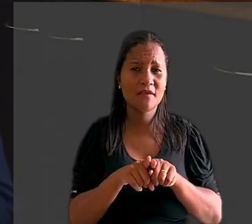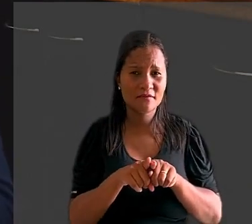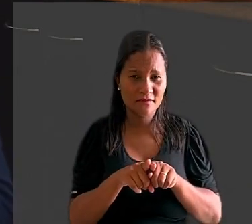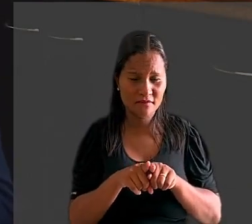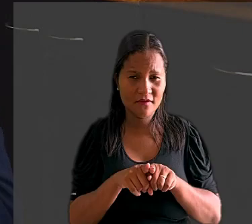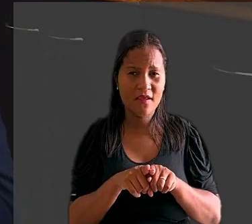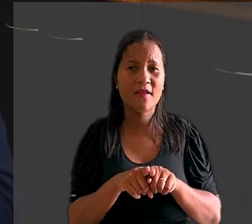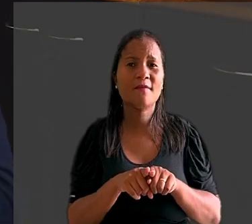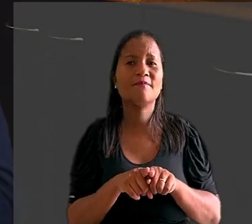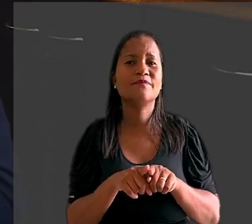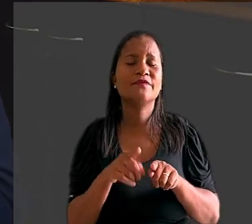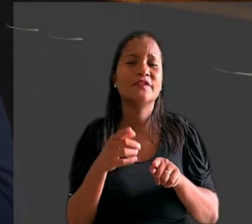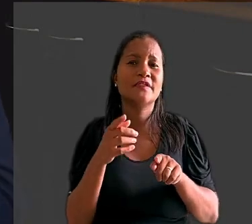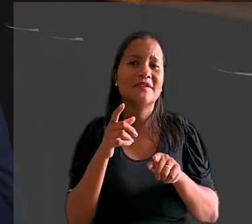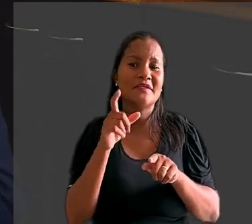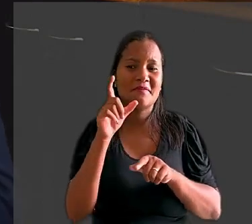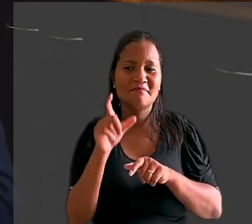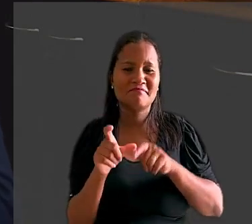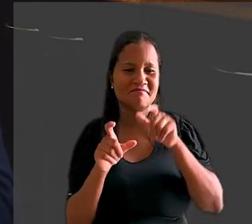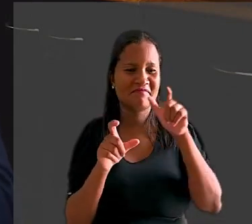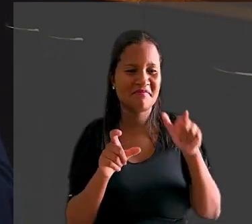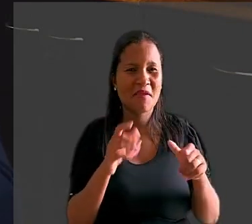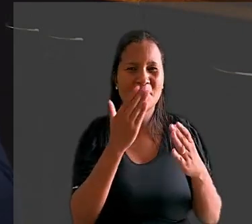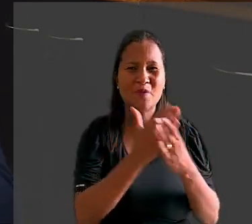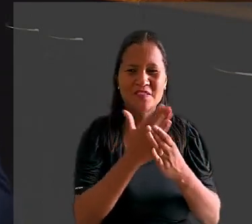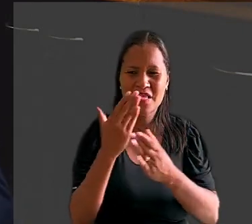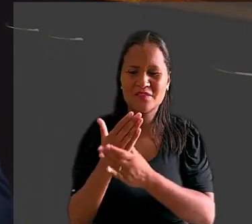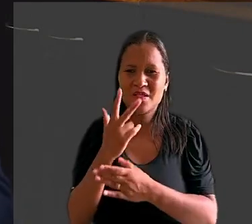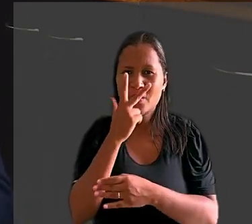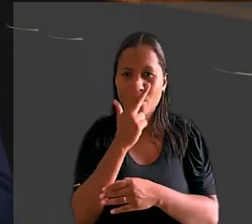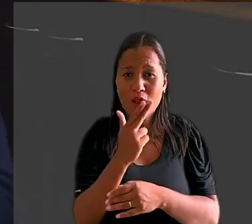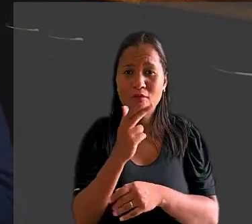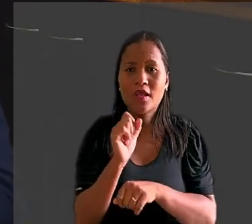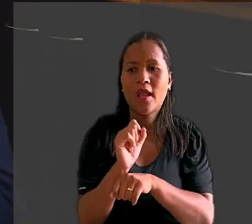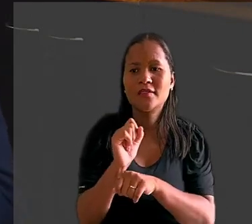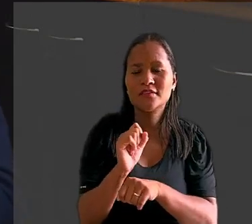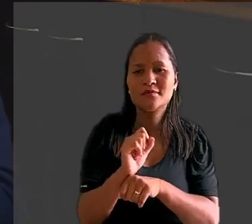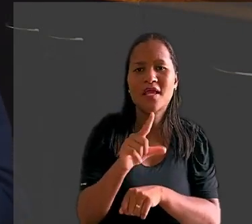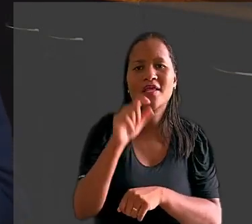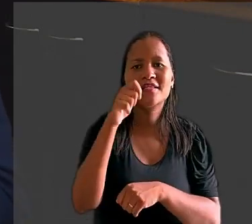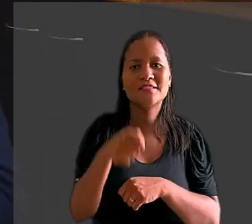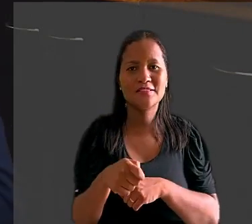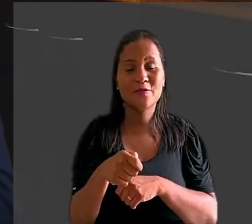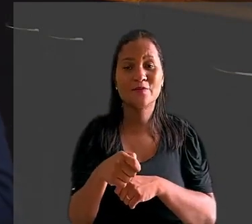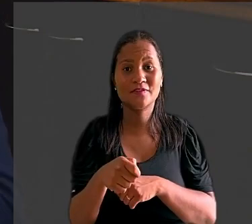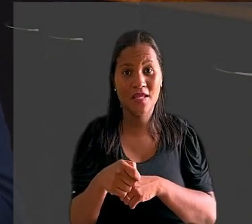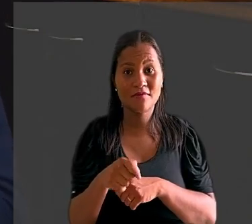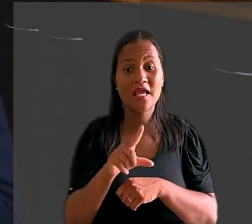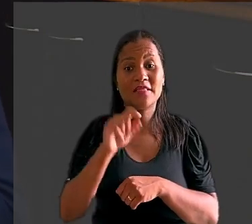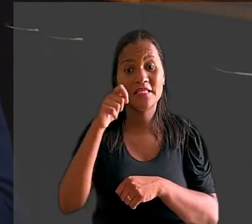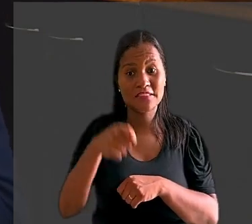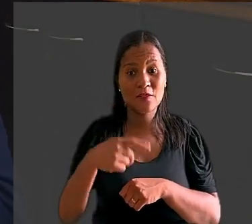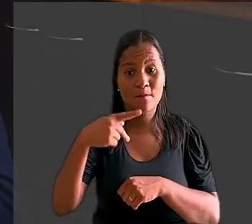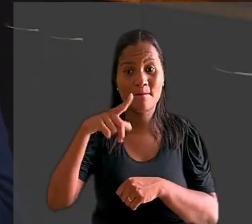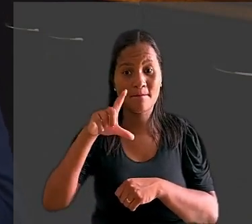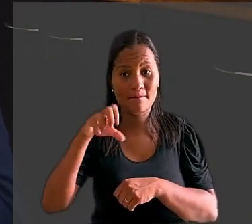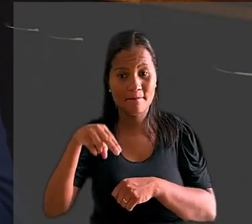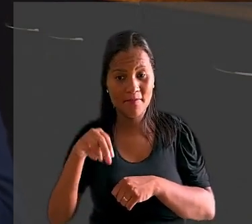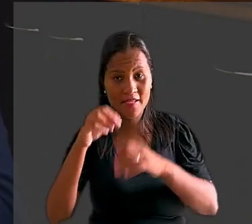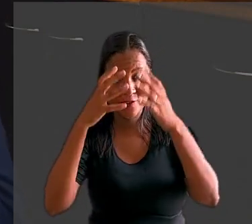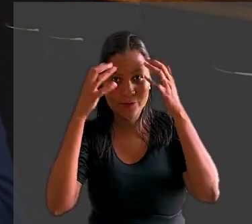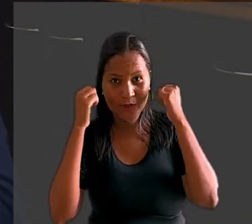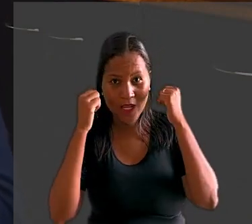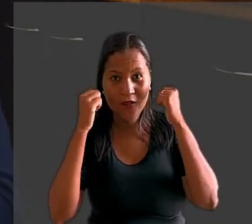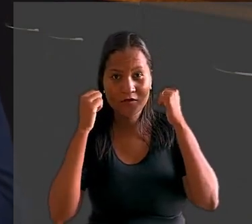casos idênticos para aguardar aquela decisão. Saiu a decisão do Tribunal Pleno, aí é aplicada aquela tese fixada